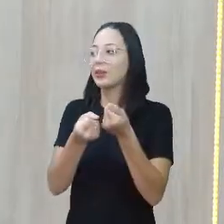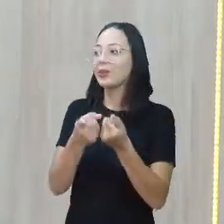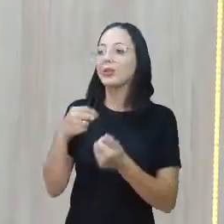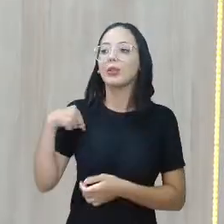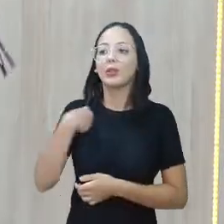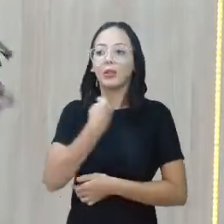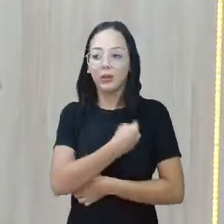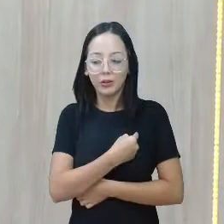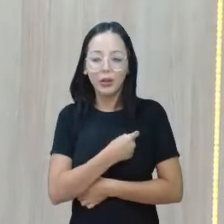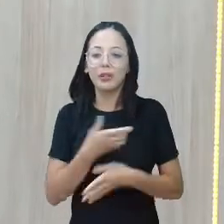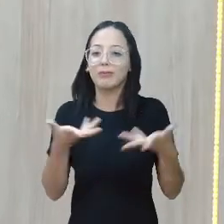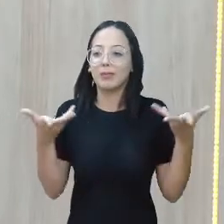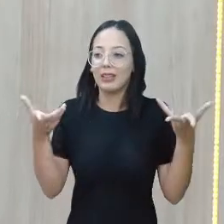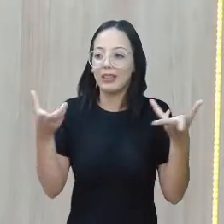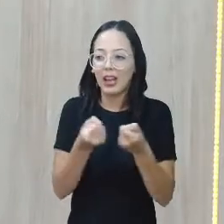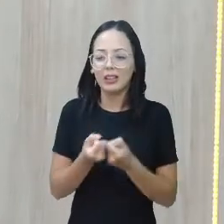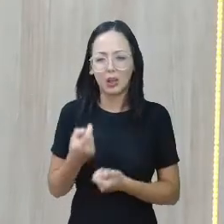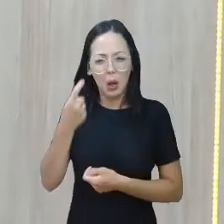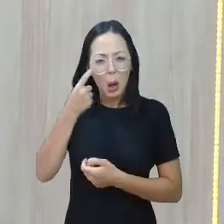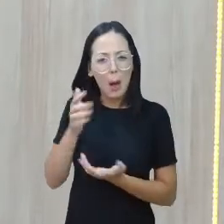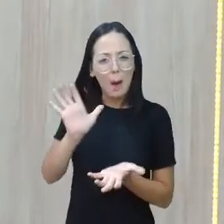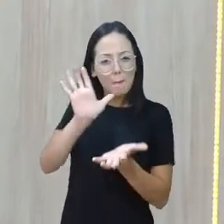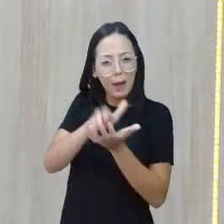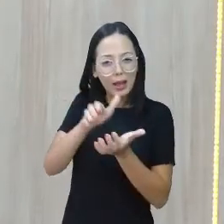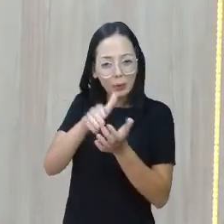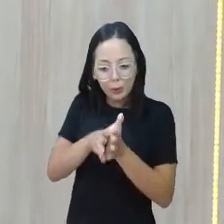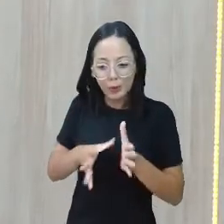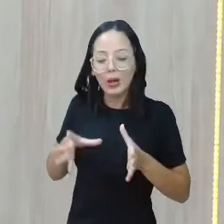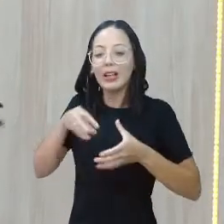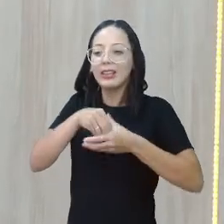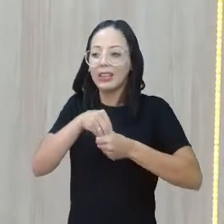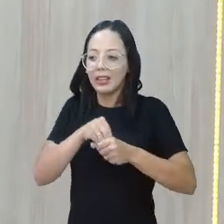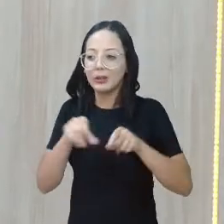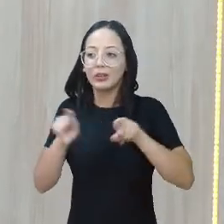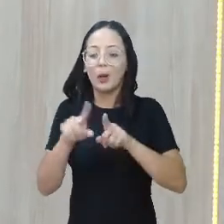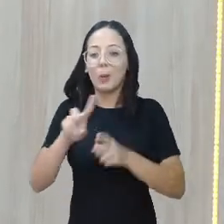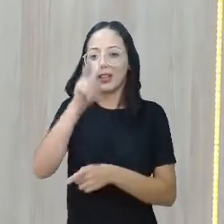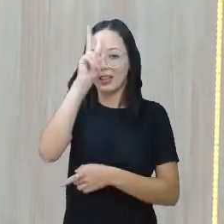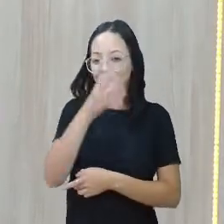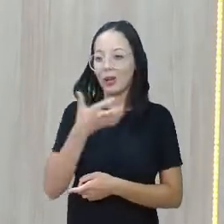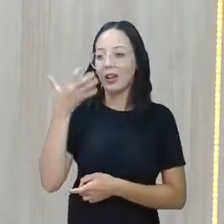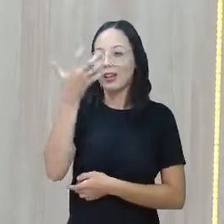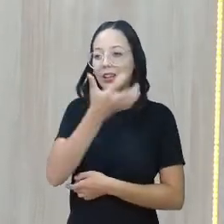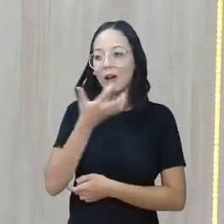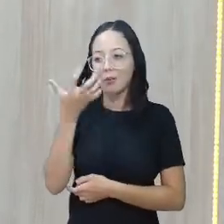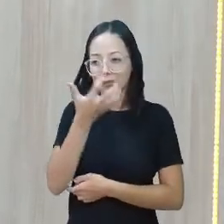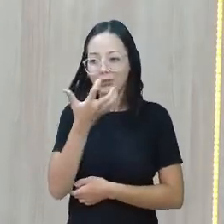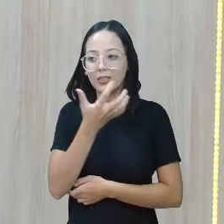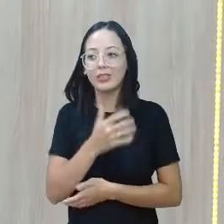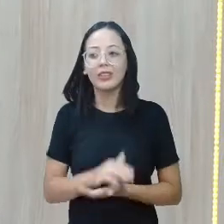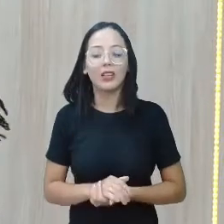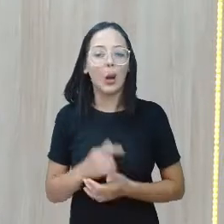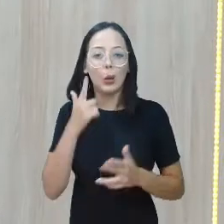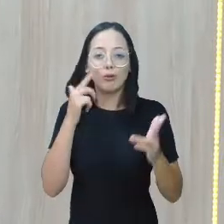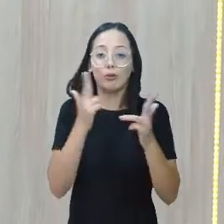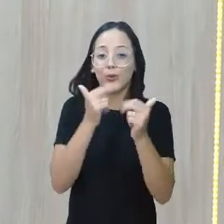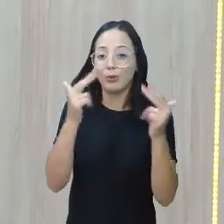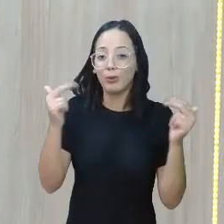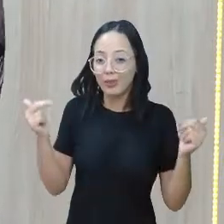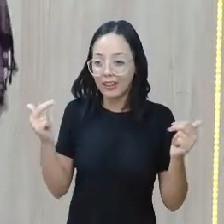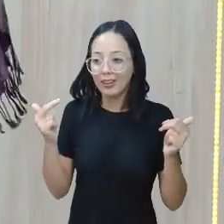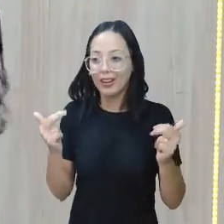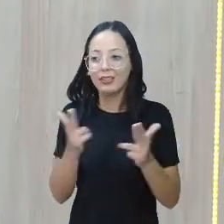é a gente, ou seja, tu acha que Pernambuco ia ficar fora, meu amor, da história da música? Never,